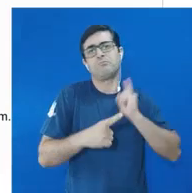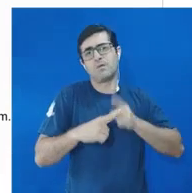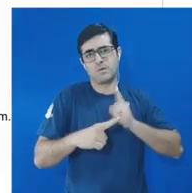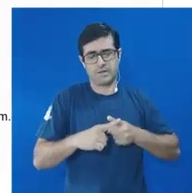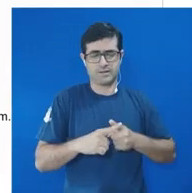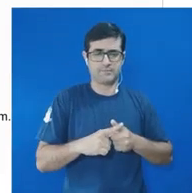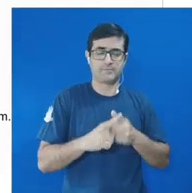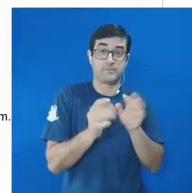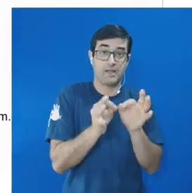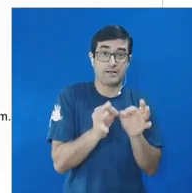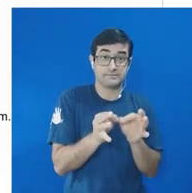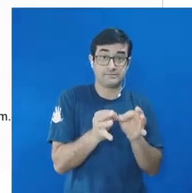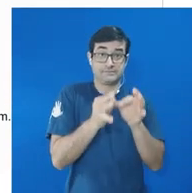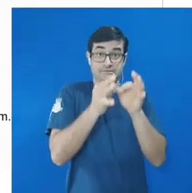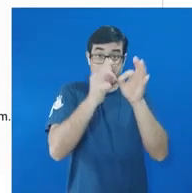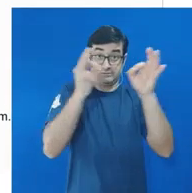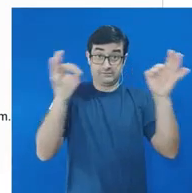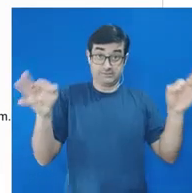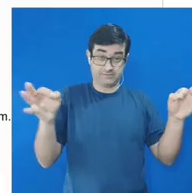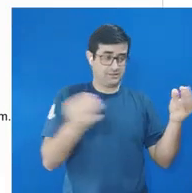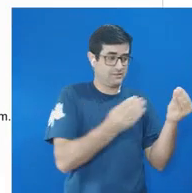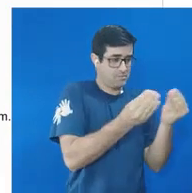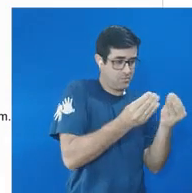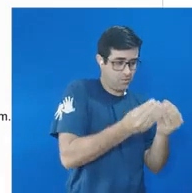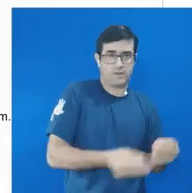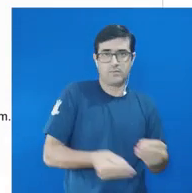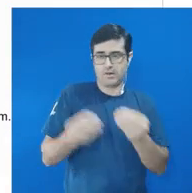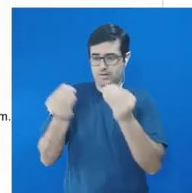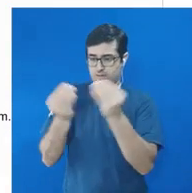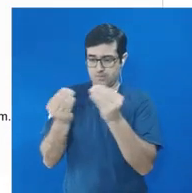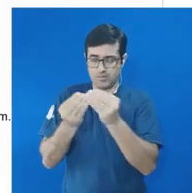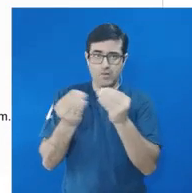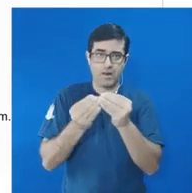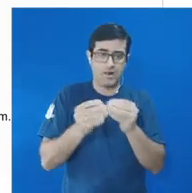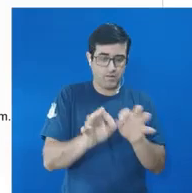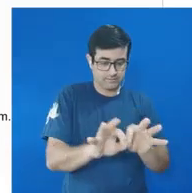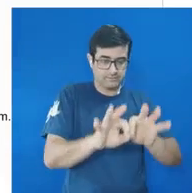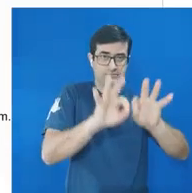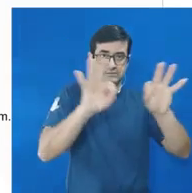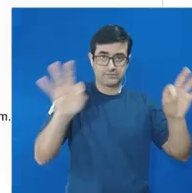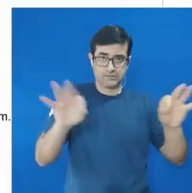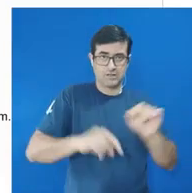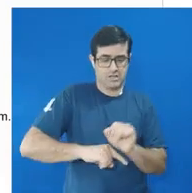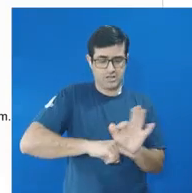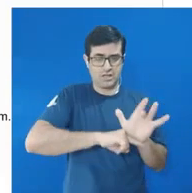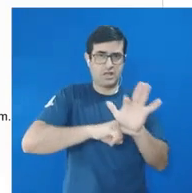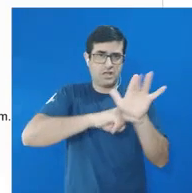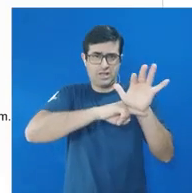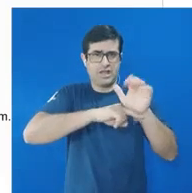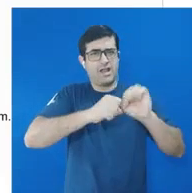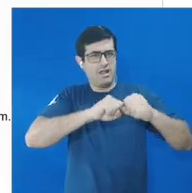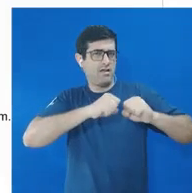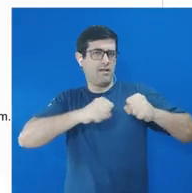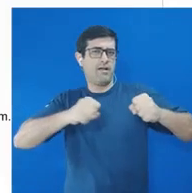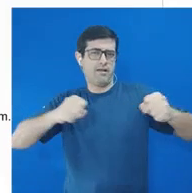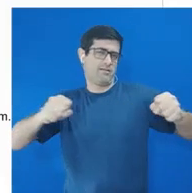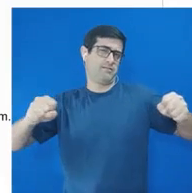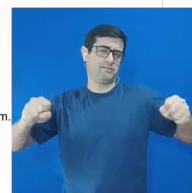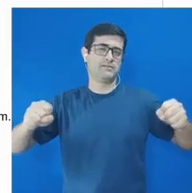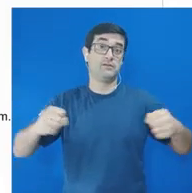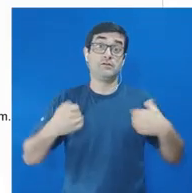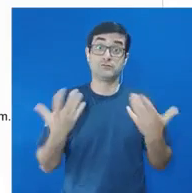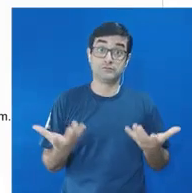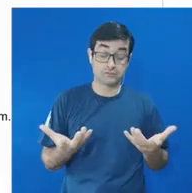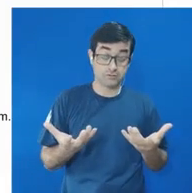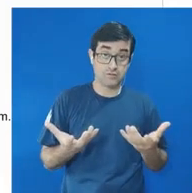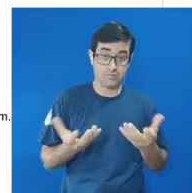os átomos, entre as moléculas num gás é muito grande, o tamanho da